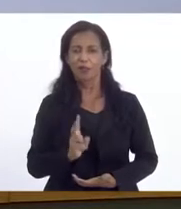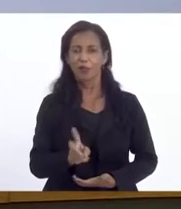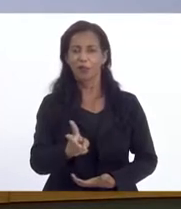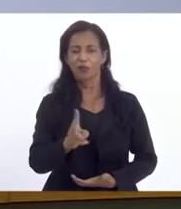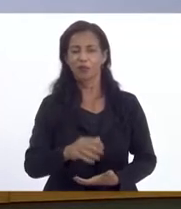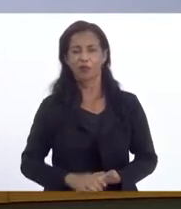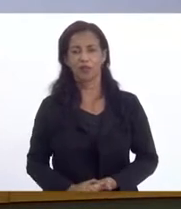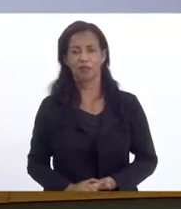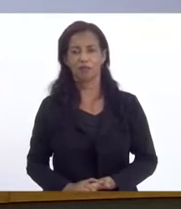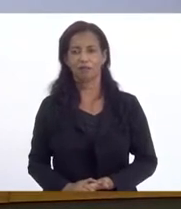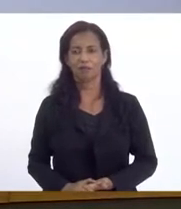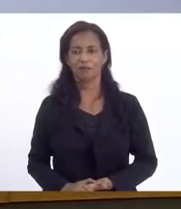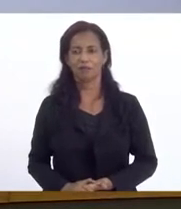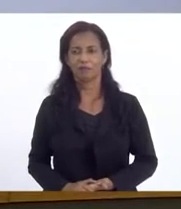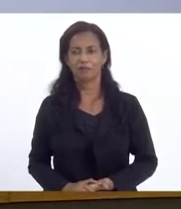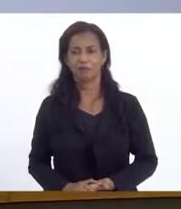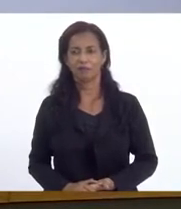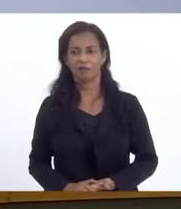a palavra para o nosso